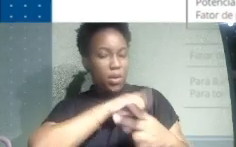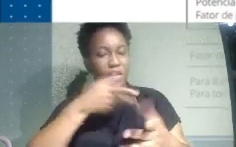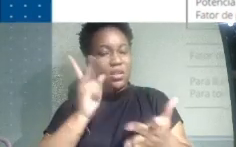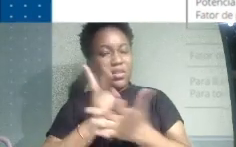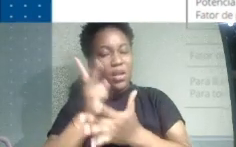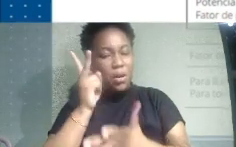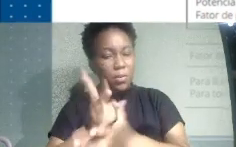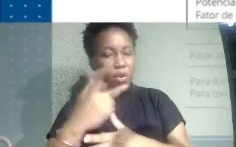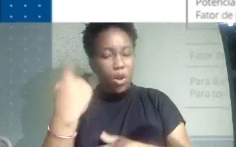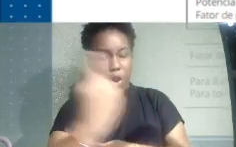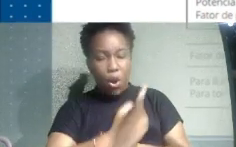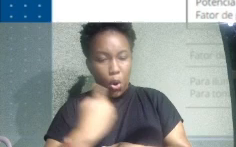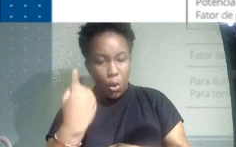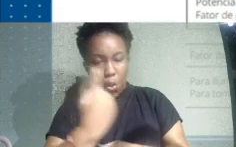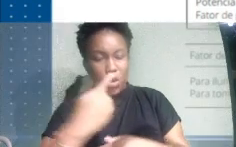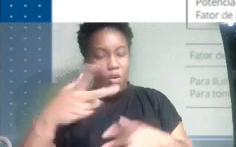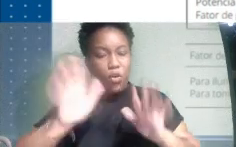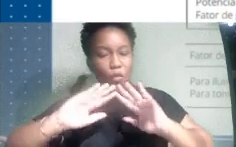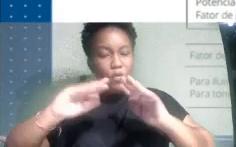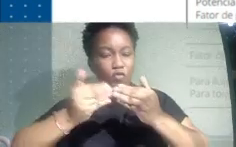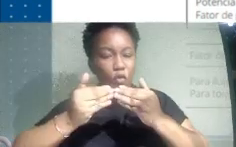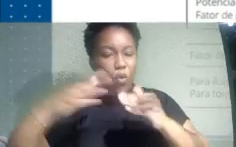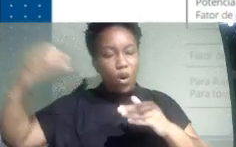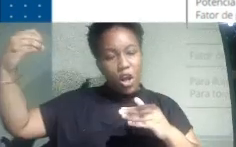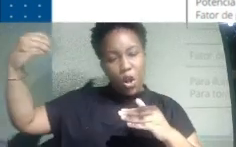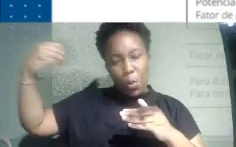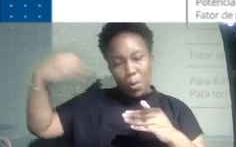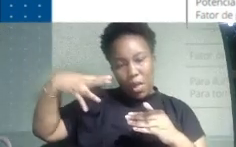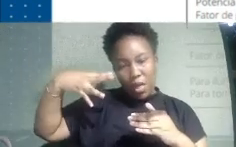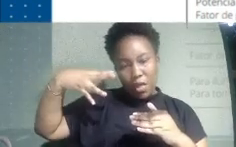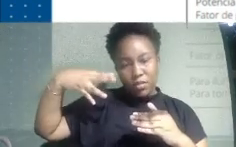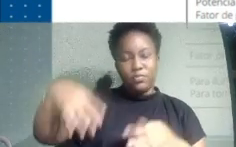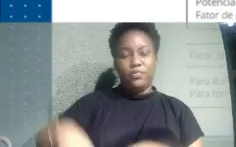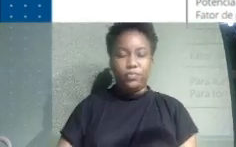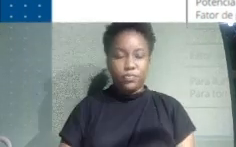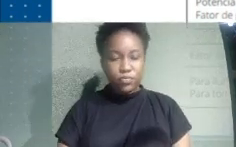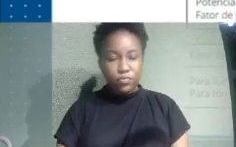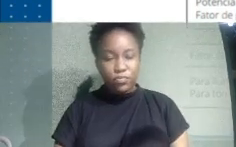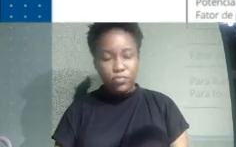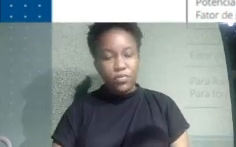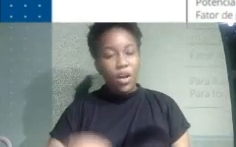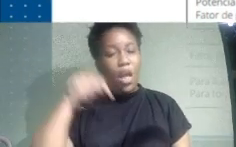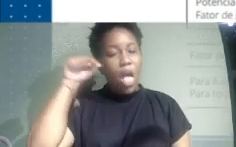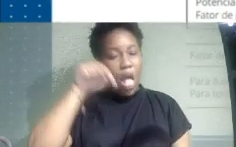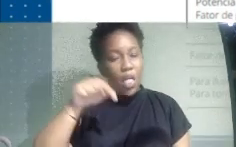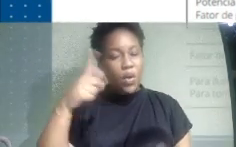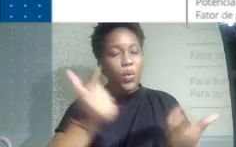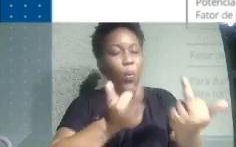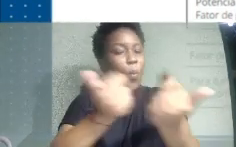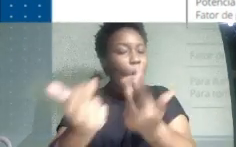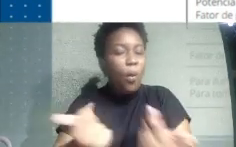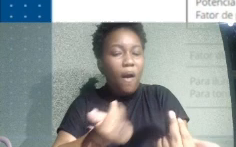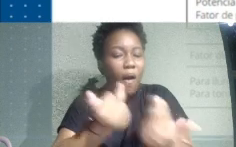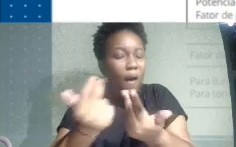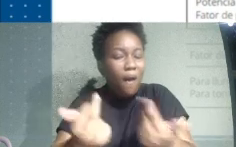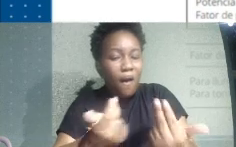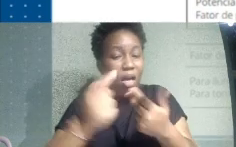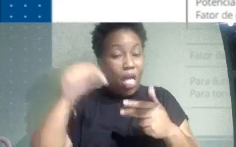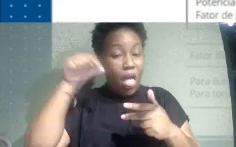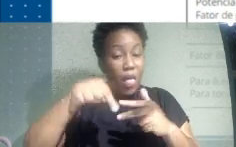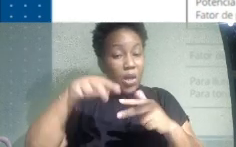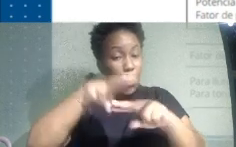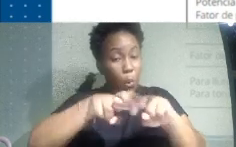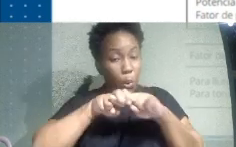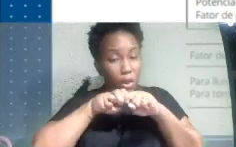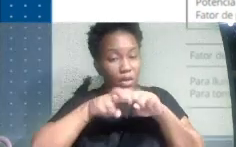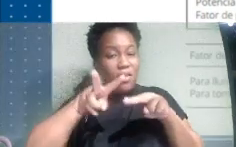nós estivermos trabalhando com iluminação, esse fator de potência é igual a 1. Então, nesse caso, a gente